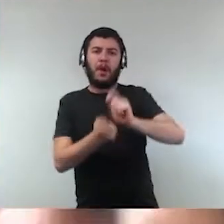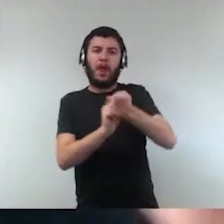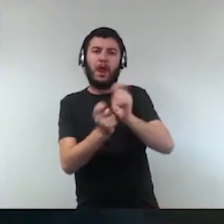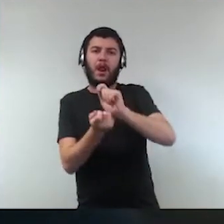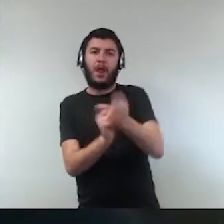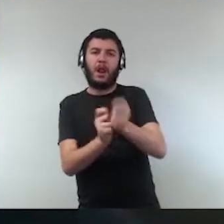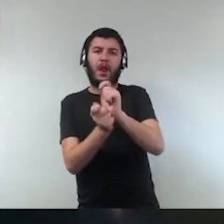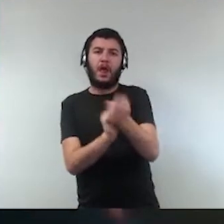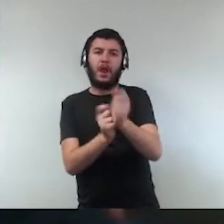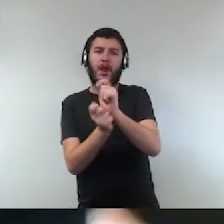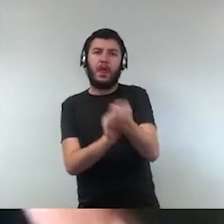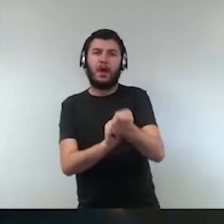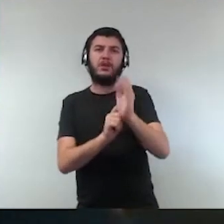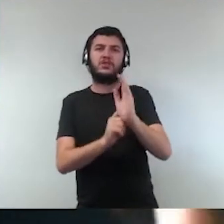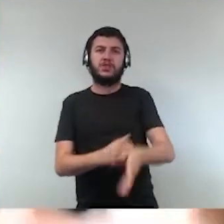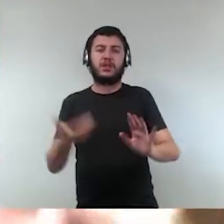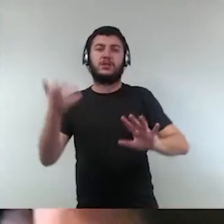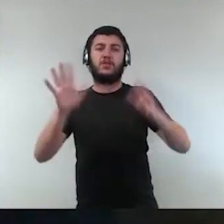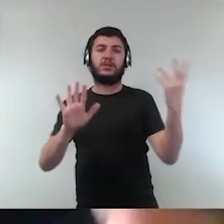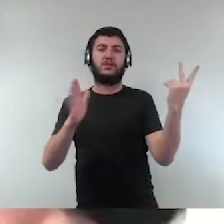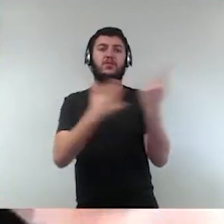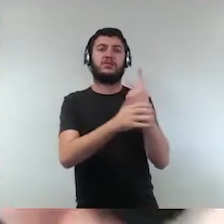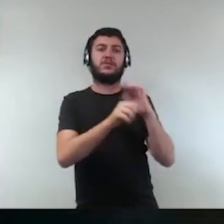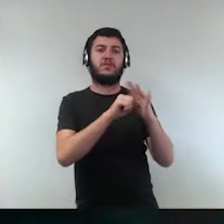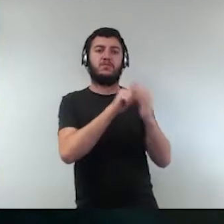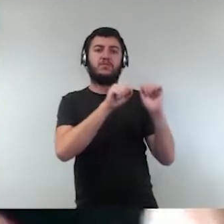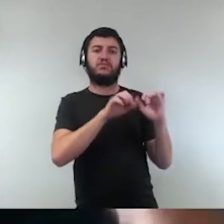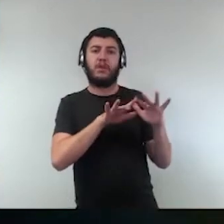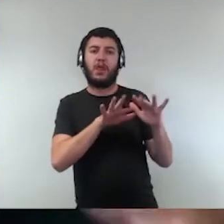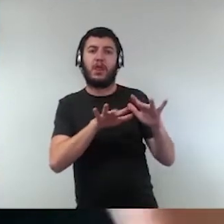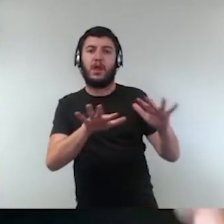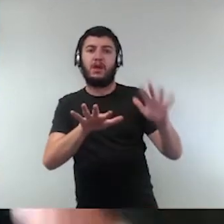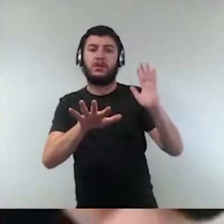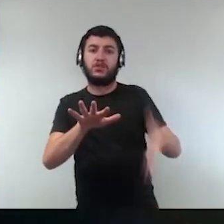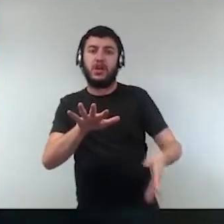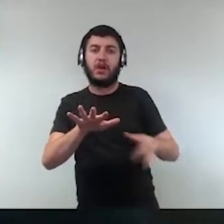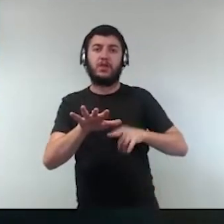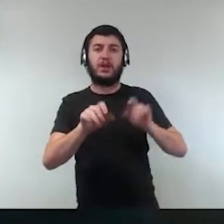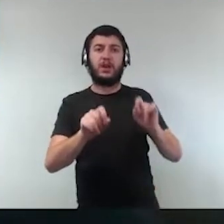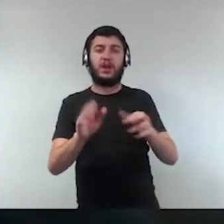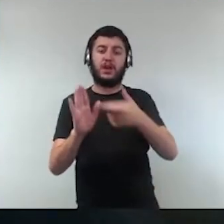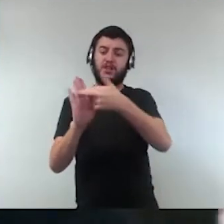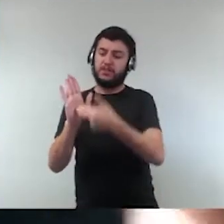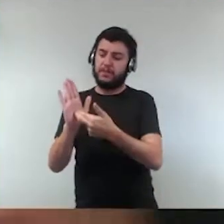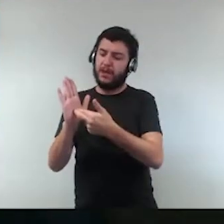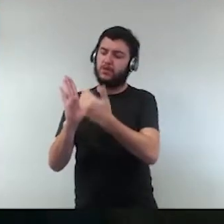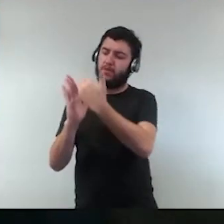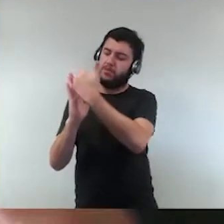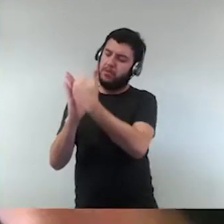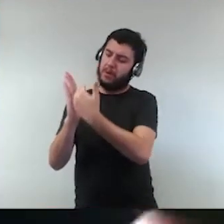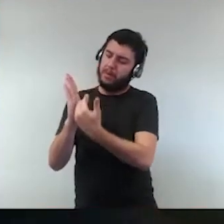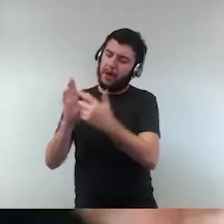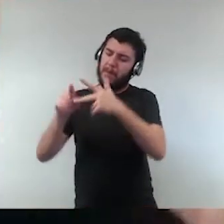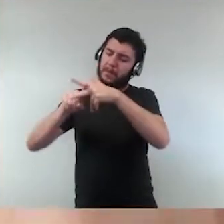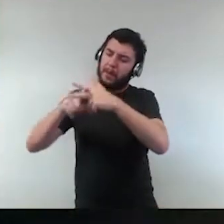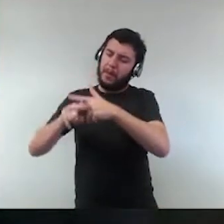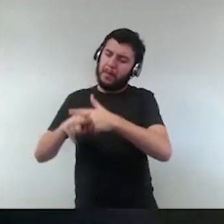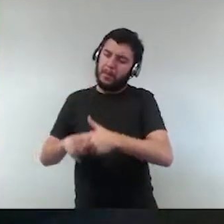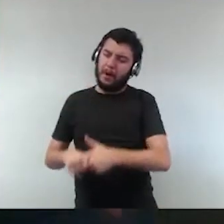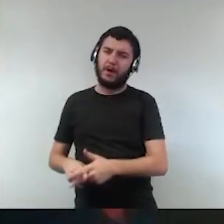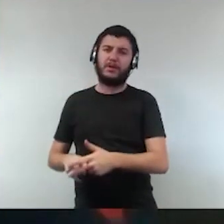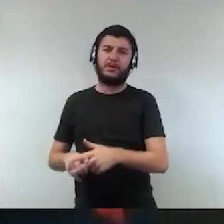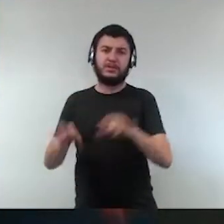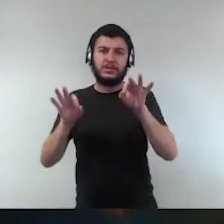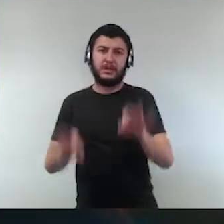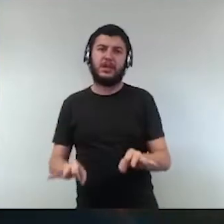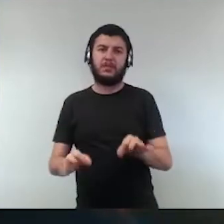essa situação toda, e para isso mudou o seu regimento e mudou de forma definitiva. Quer para